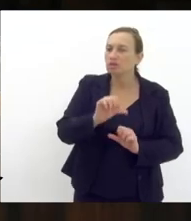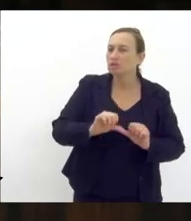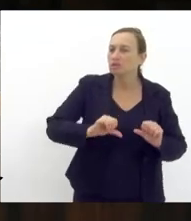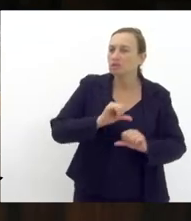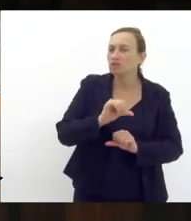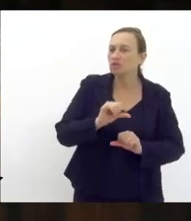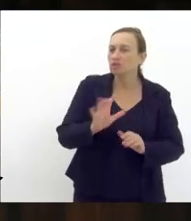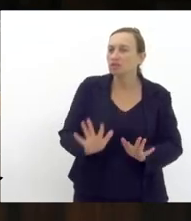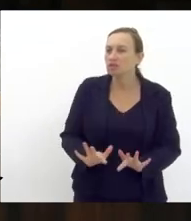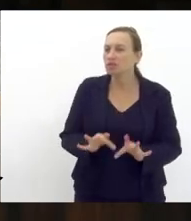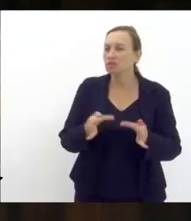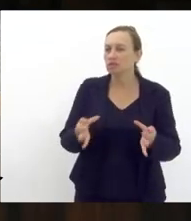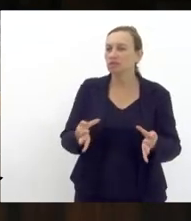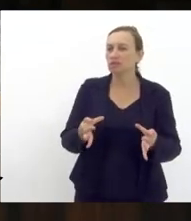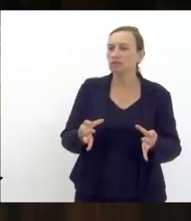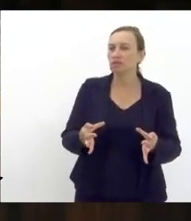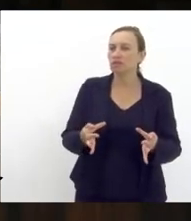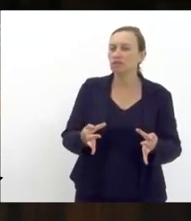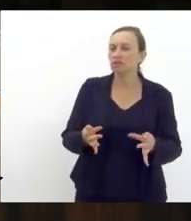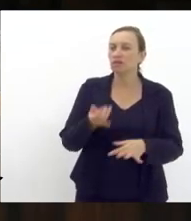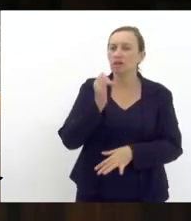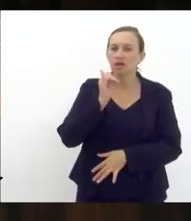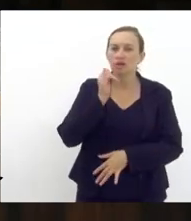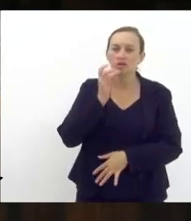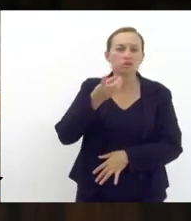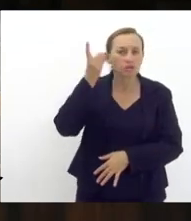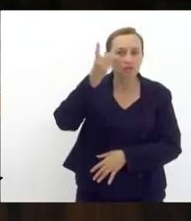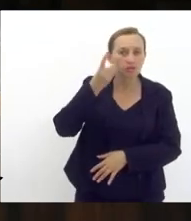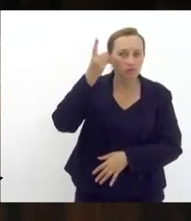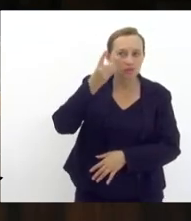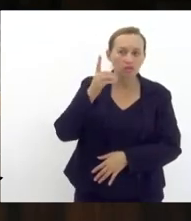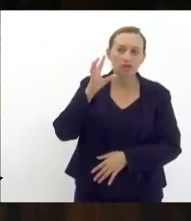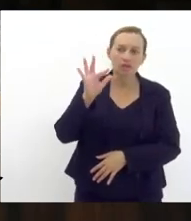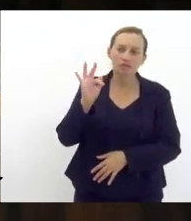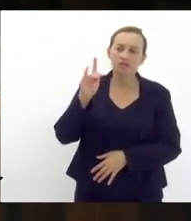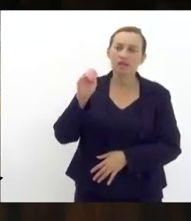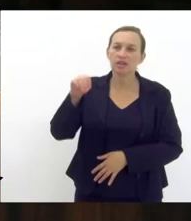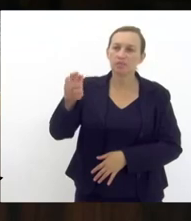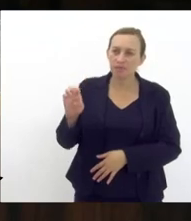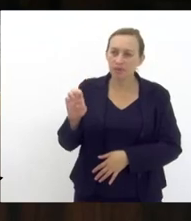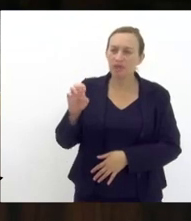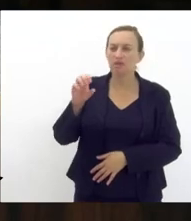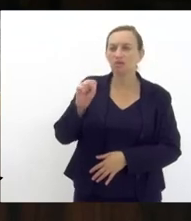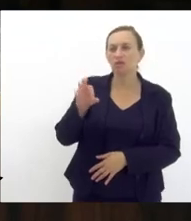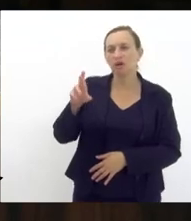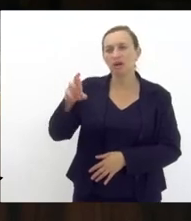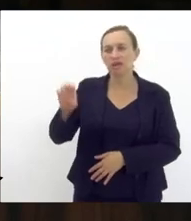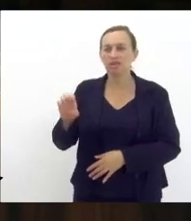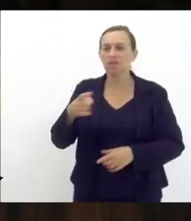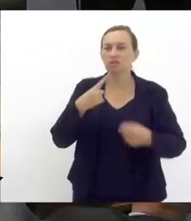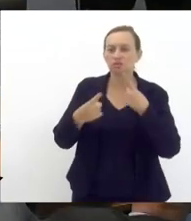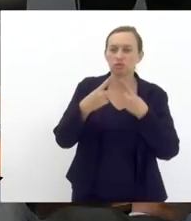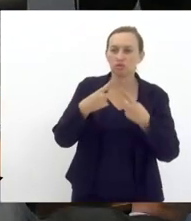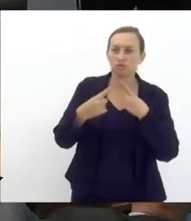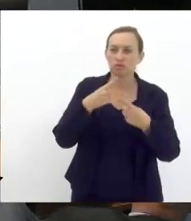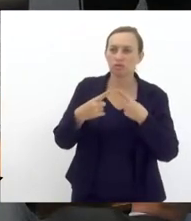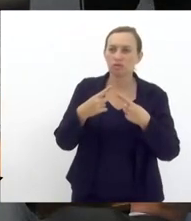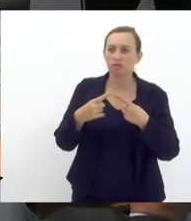indicação simples ela Deputado Felipe Soares em discussão